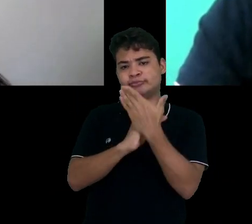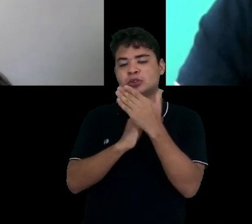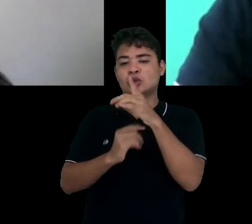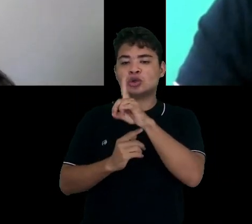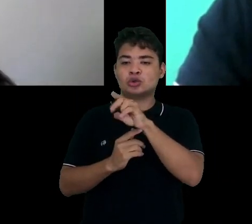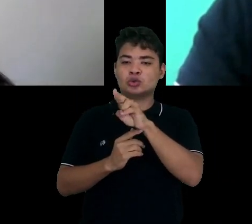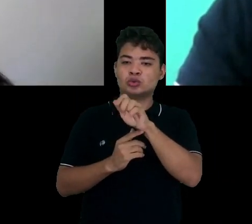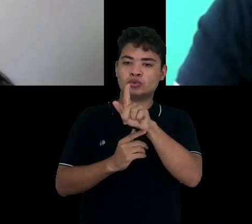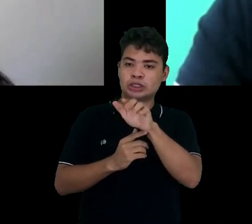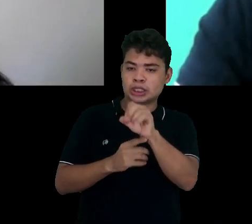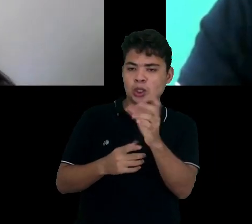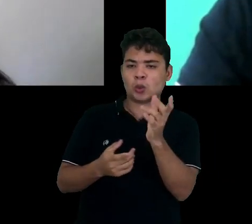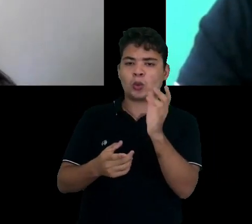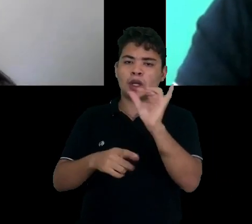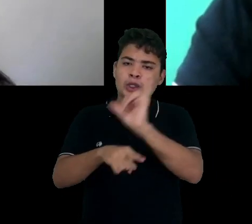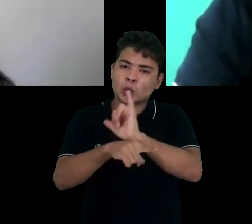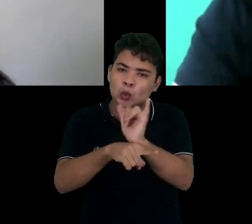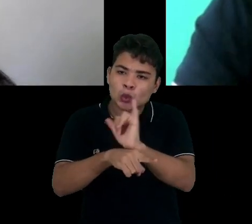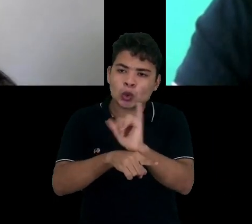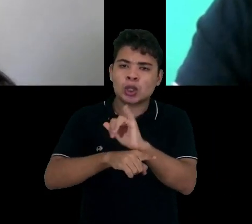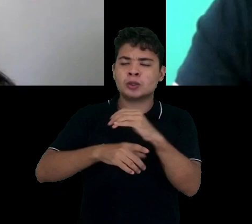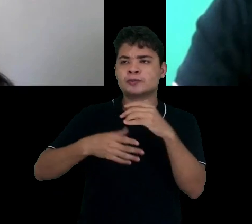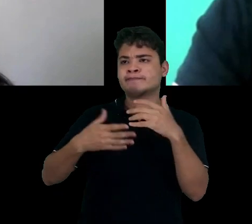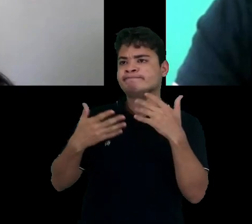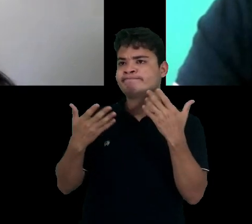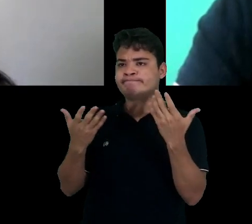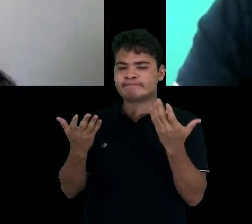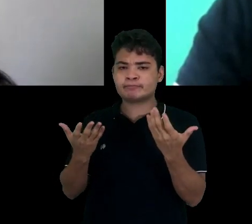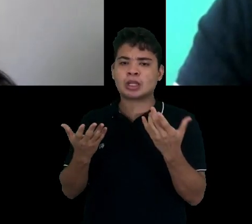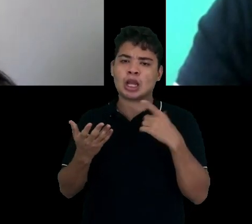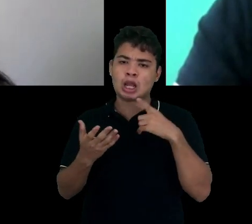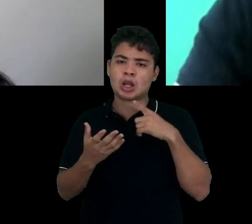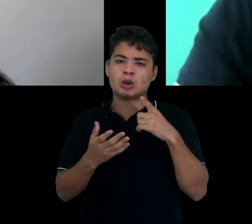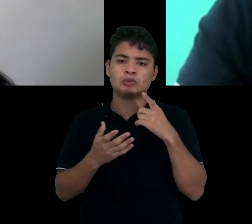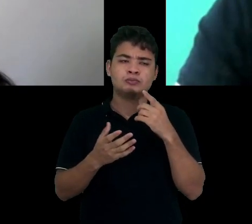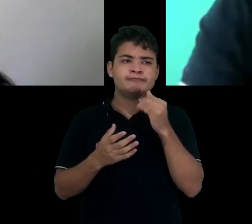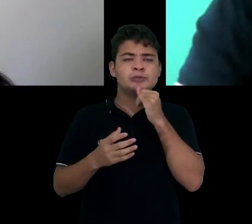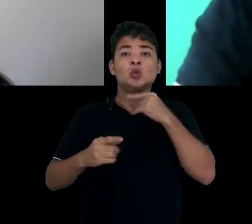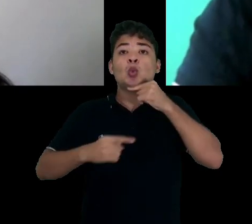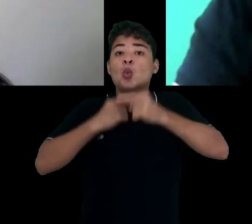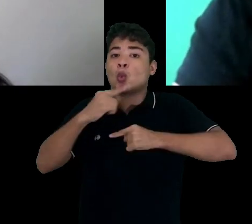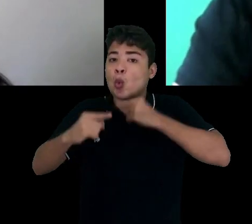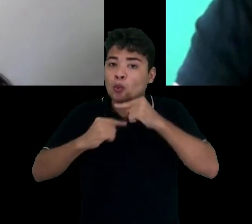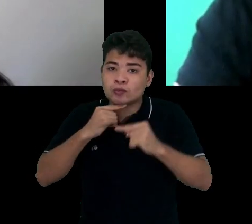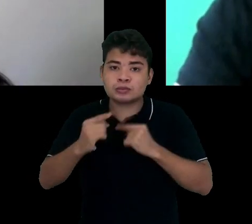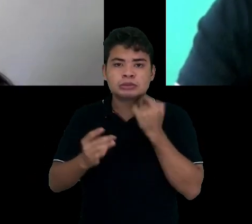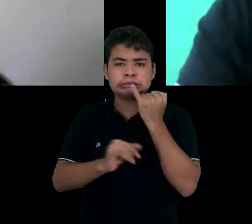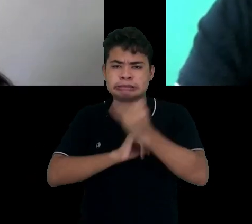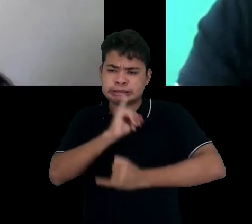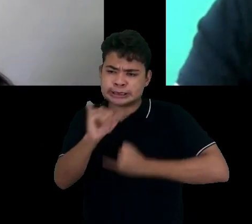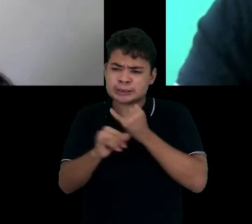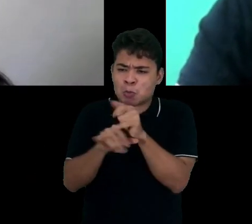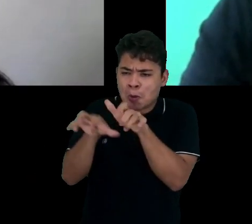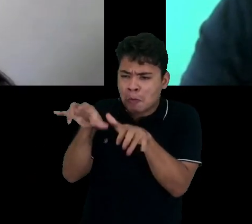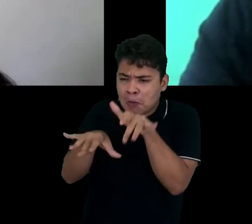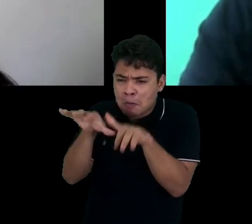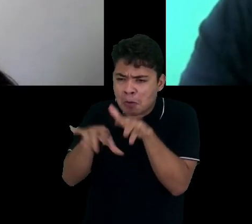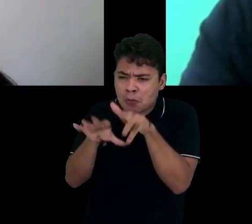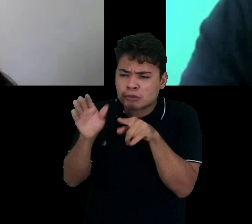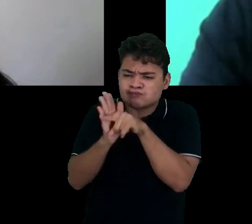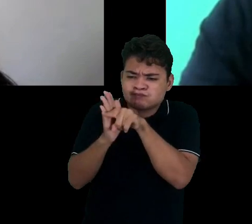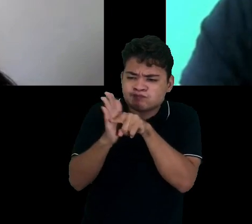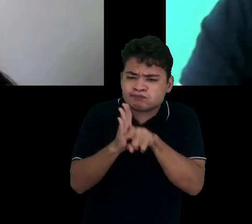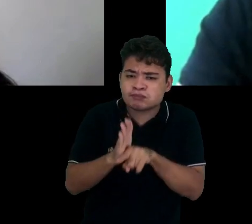Foi pelo Duolingo, foi pelo YouTube, foi assim, procurando dúvidas que eu tinha, eu ia na